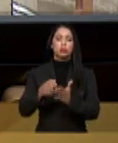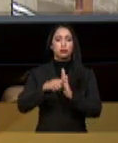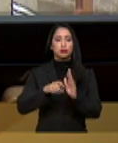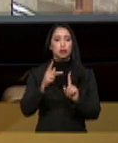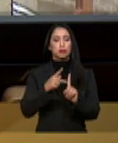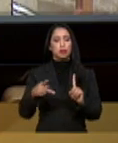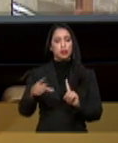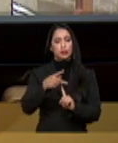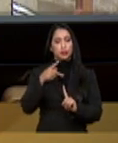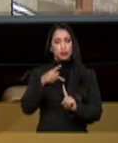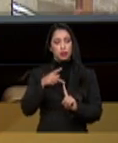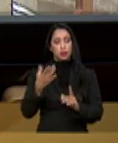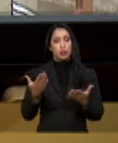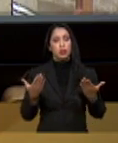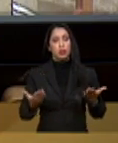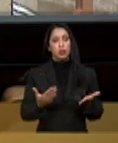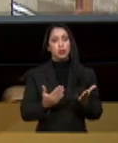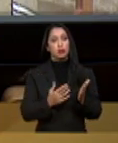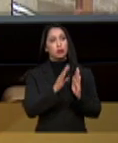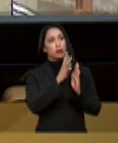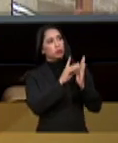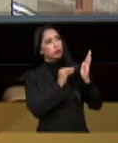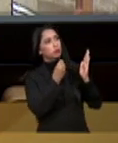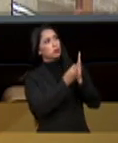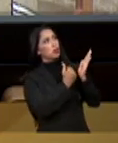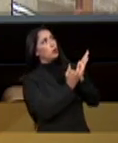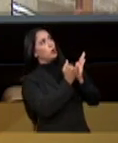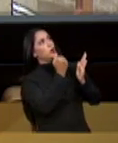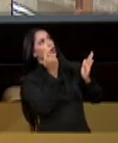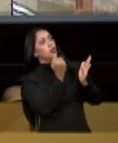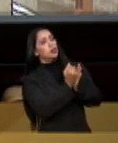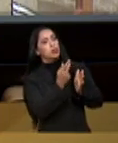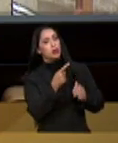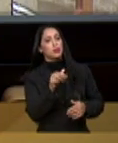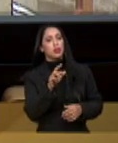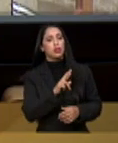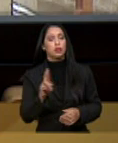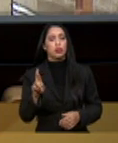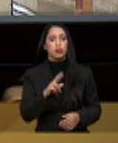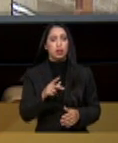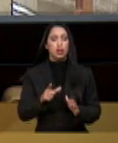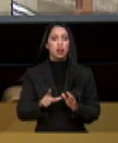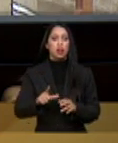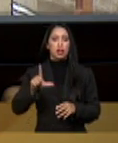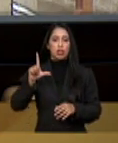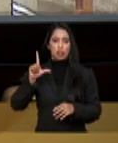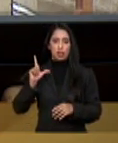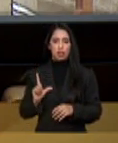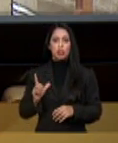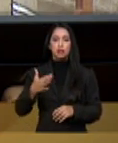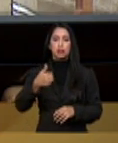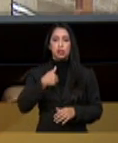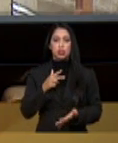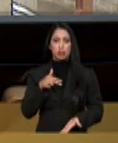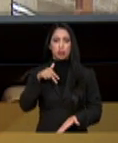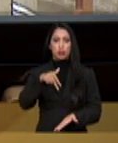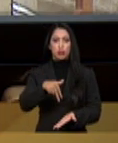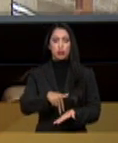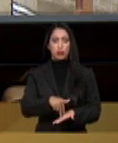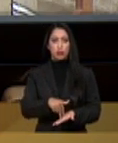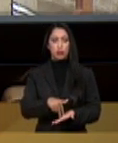social. Na inicial, a Procuradoria-Geral da República, em gestão... Em pauta, ADI